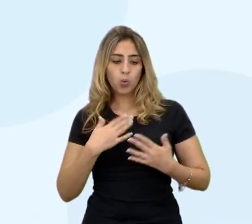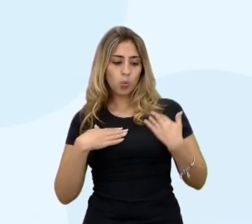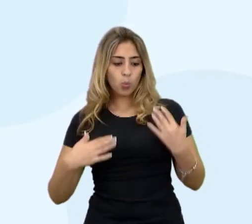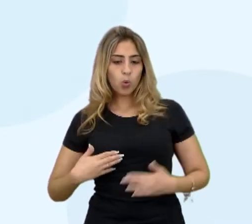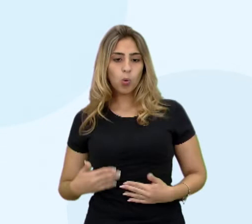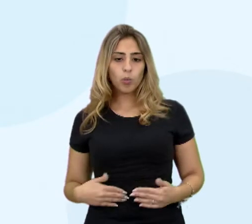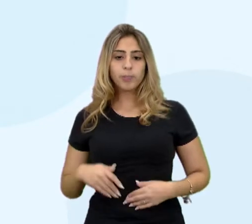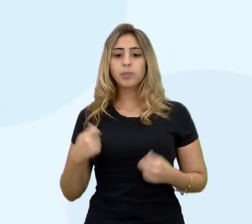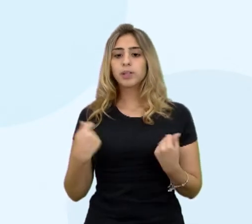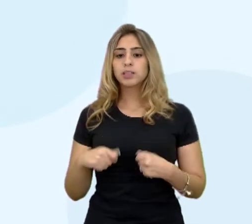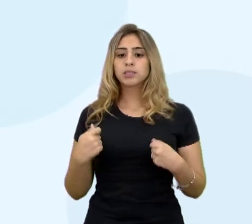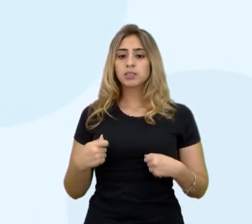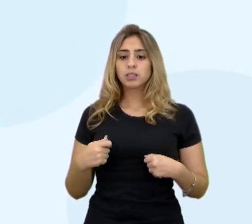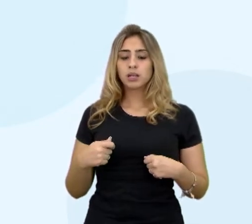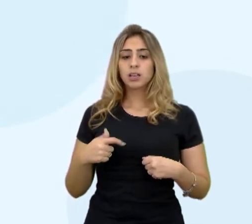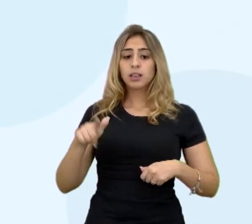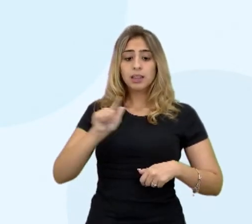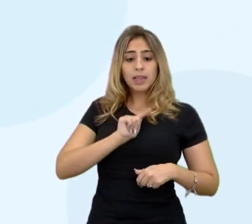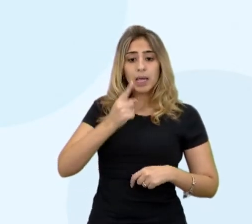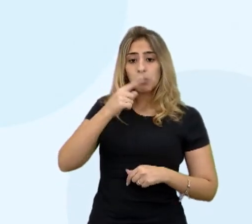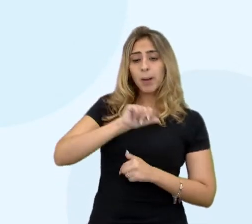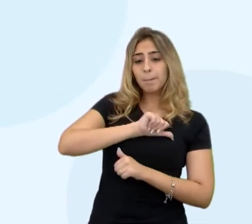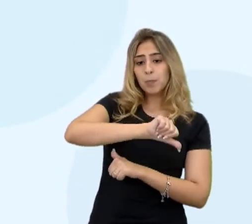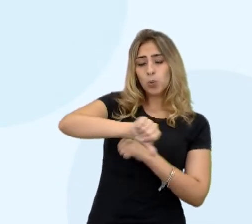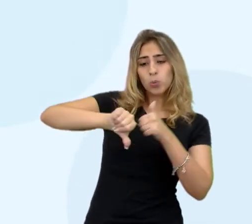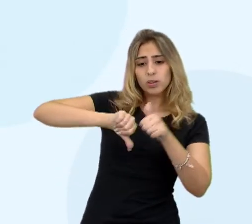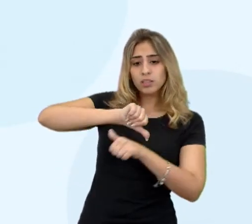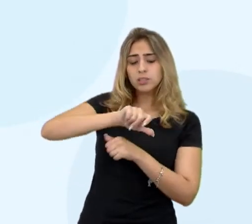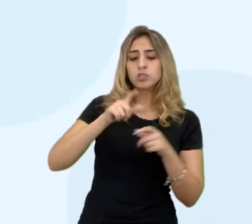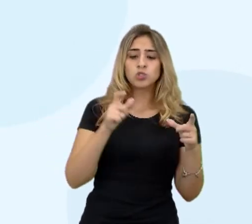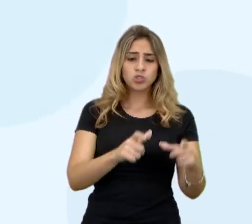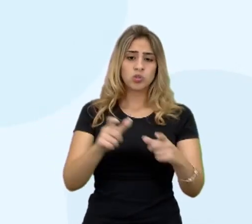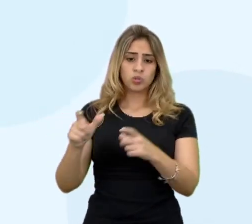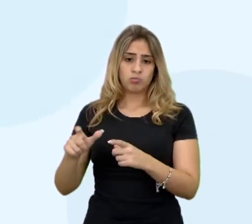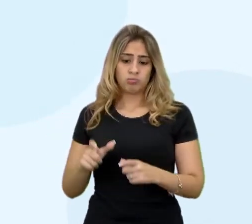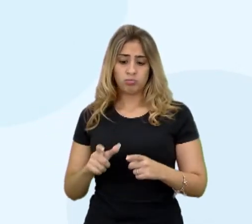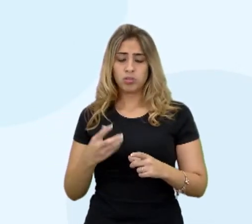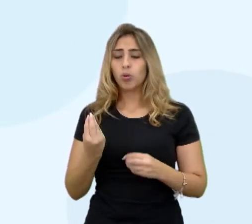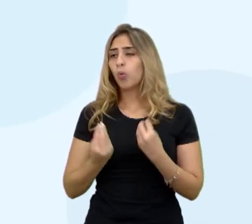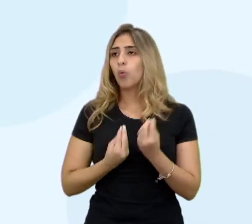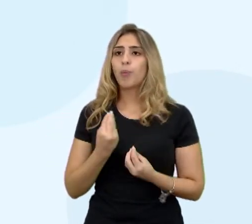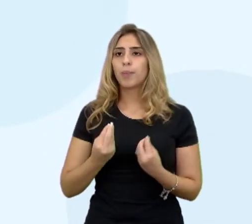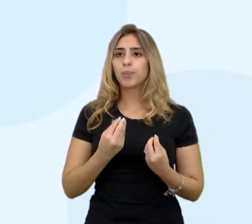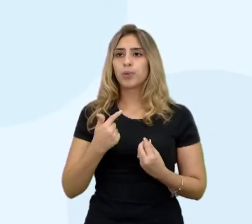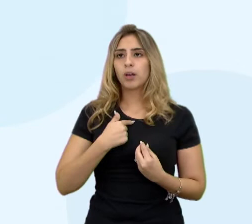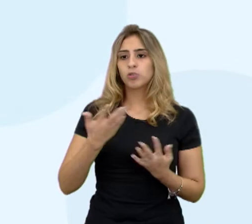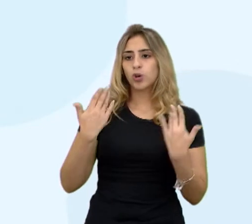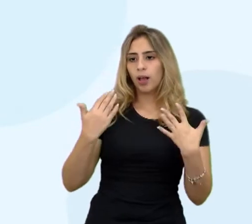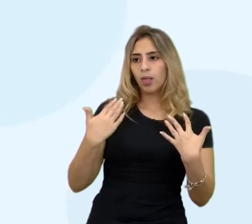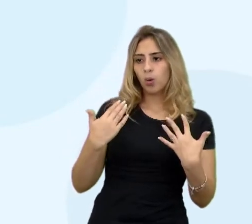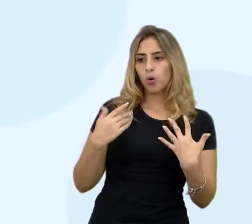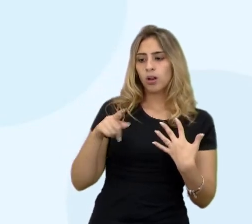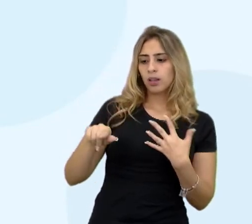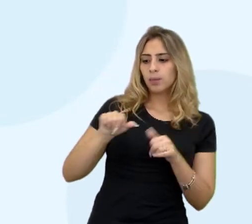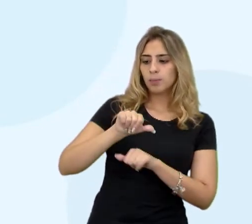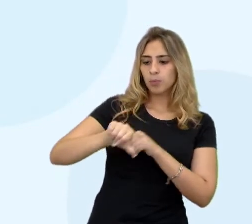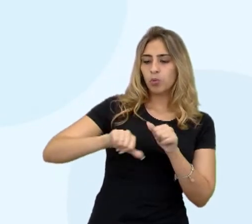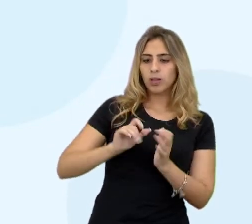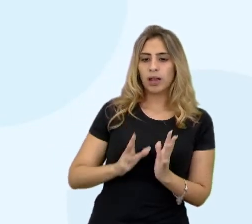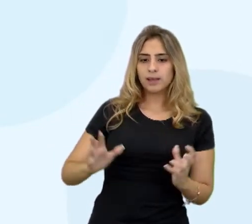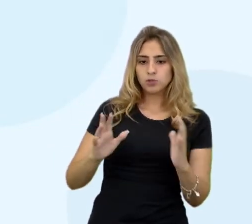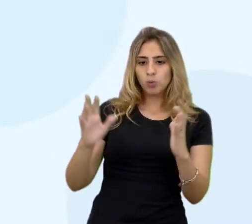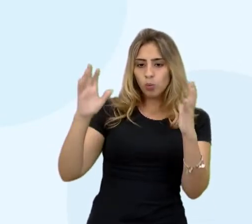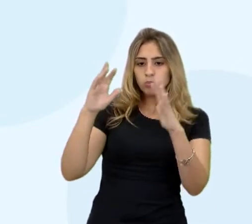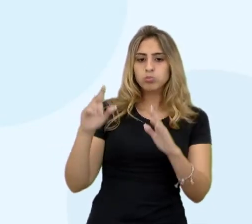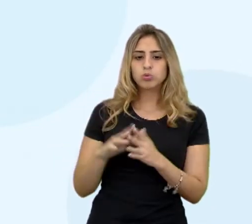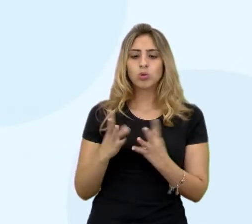quem sofre uma mudança de estado físico. Repare que aqui não fala nada de temperatura na fórmula,